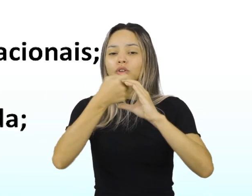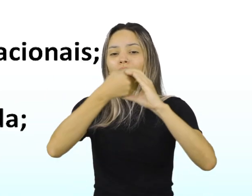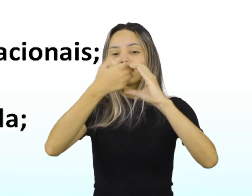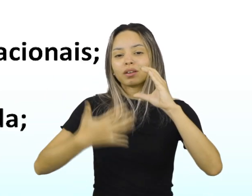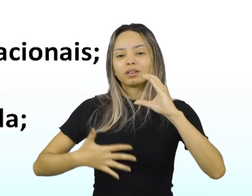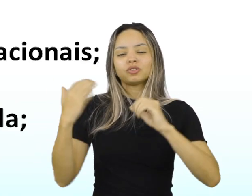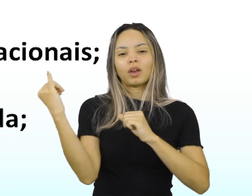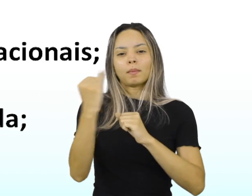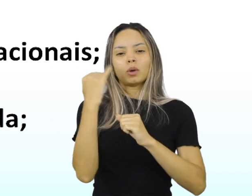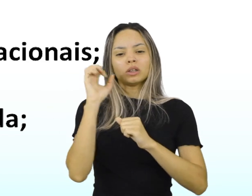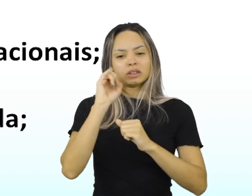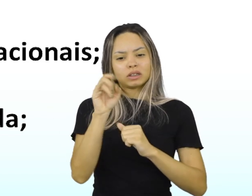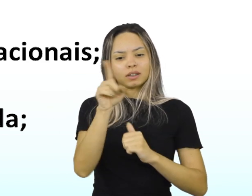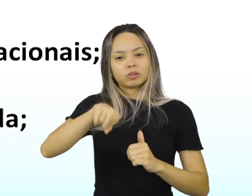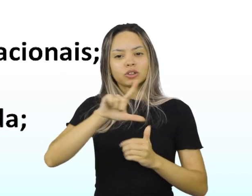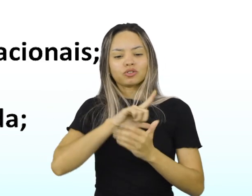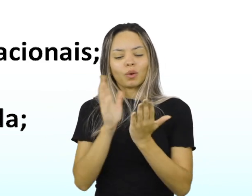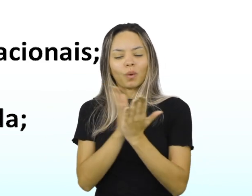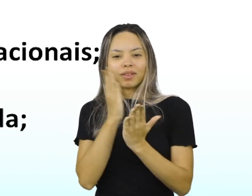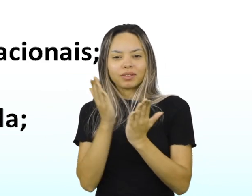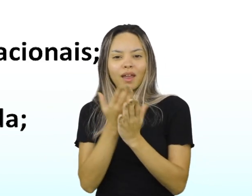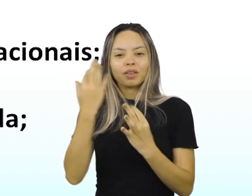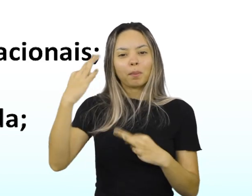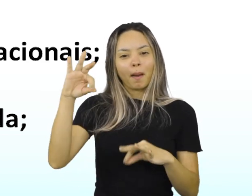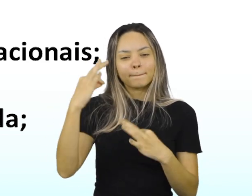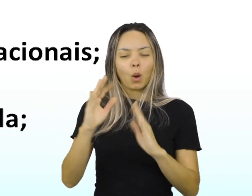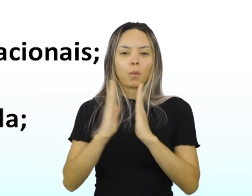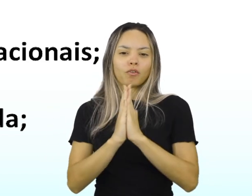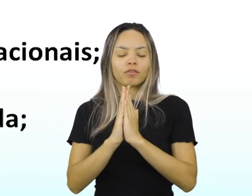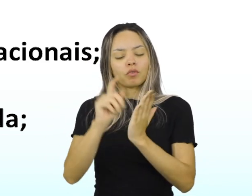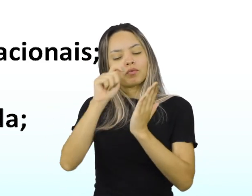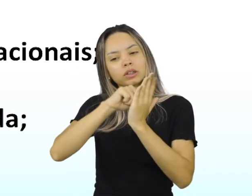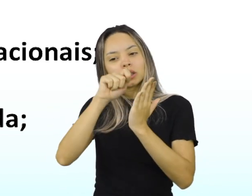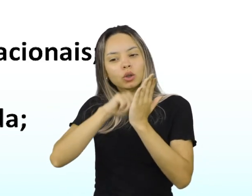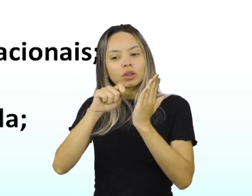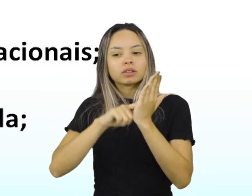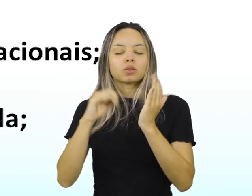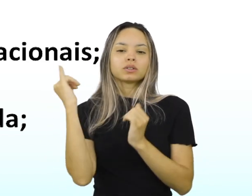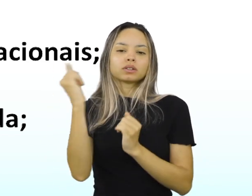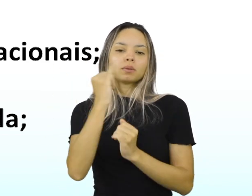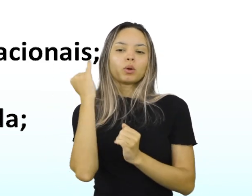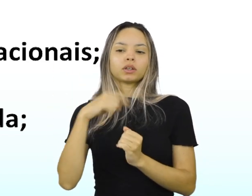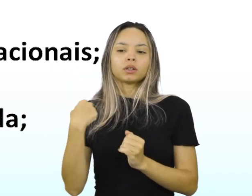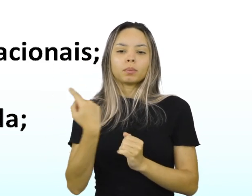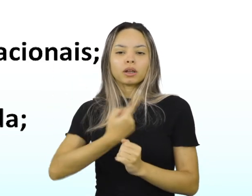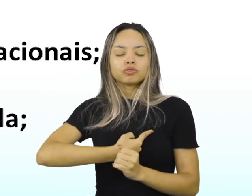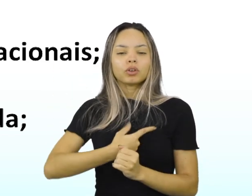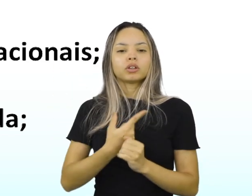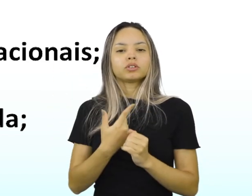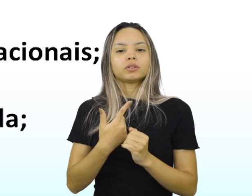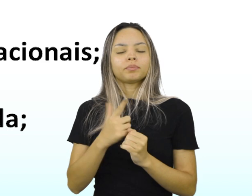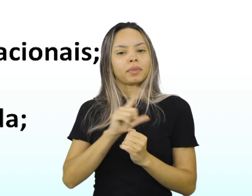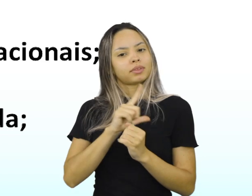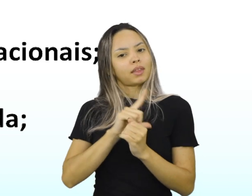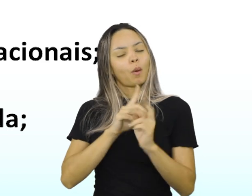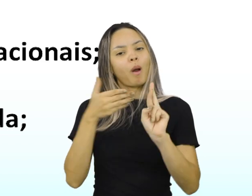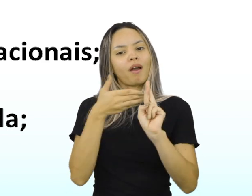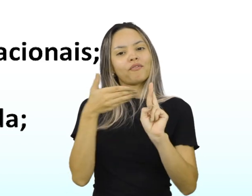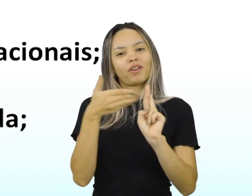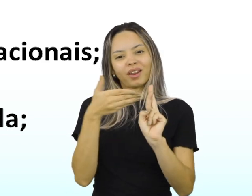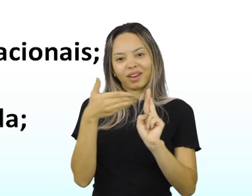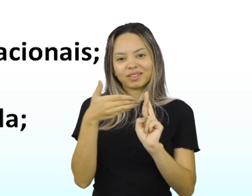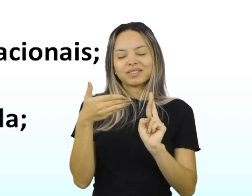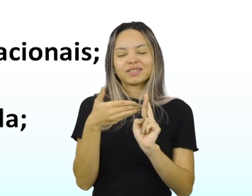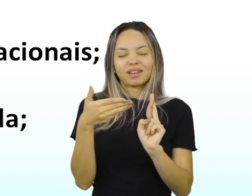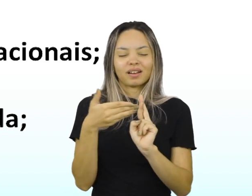características aqui importantes. Se você tiver com um caderno, um papelzinho aí na mão, faça algumas anotações importantes até para a gente usar como